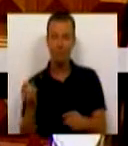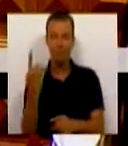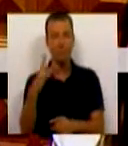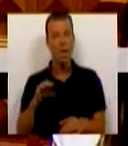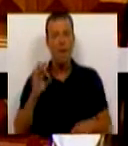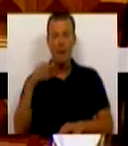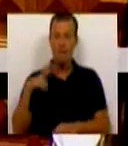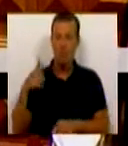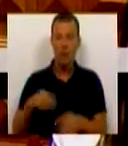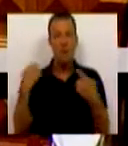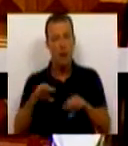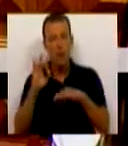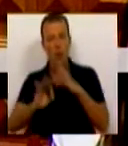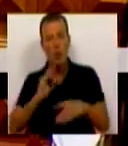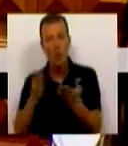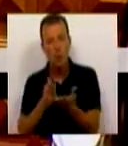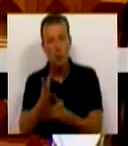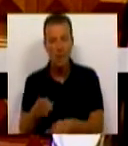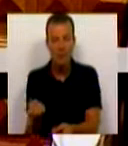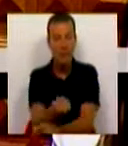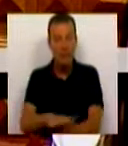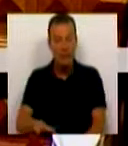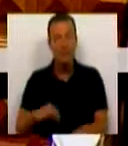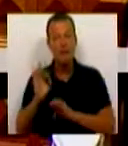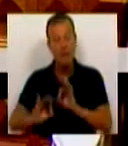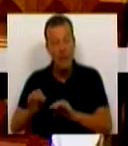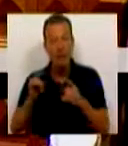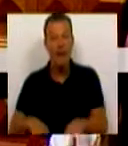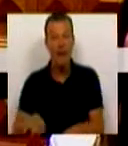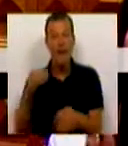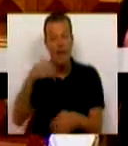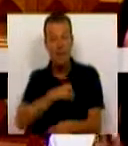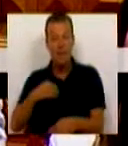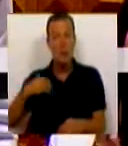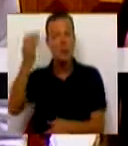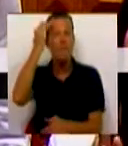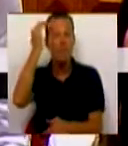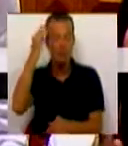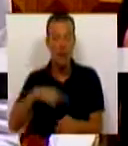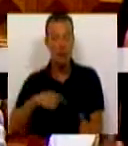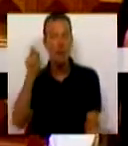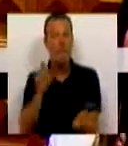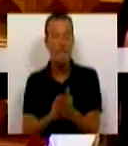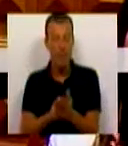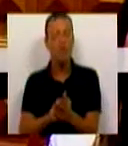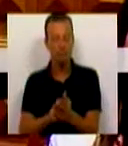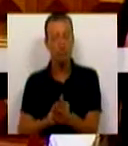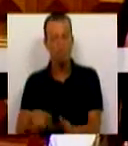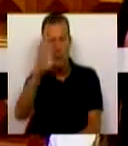ter cuidados continuados na área da pediatria e da saúde mental, o que não deixa de ser uma das marcas desta sessão legislativa.